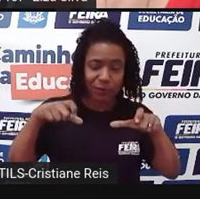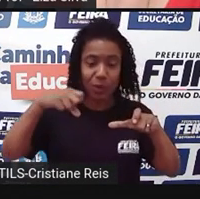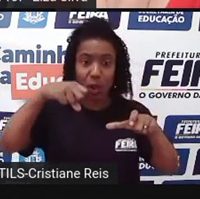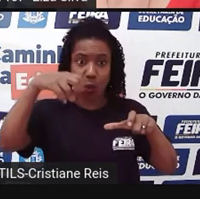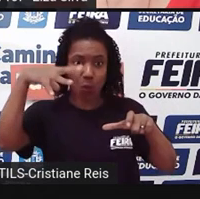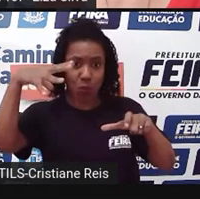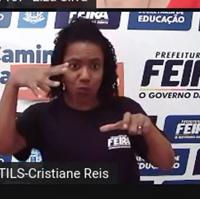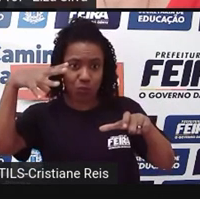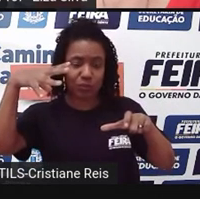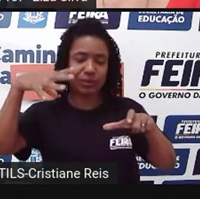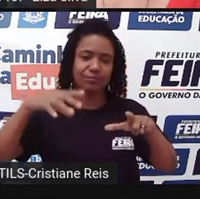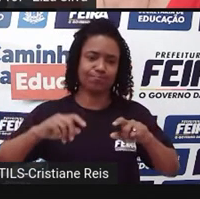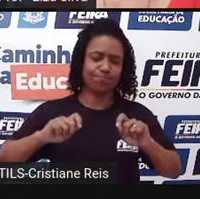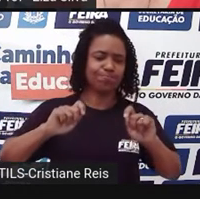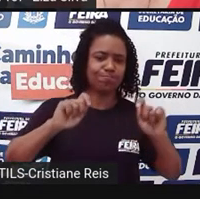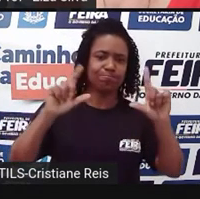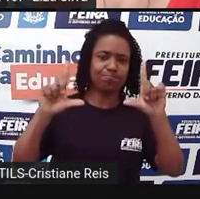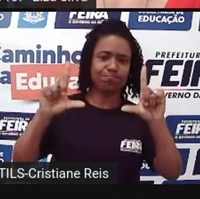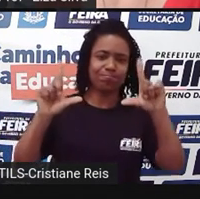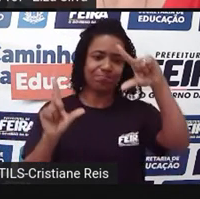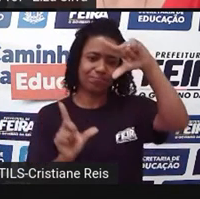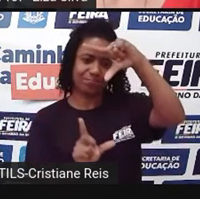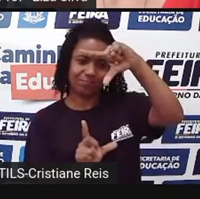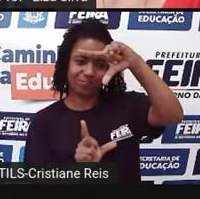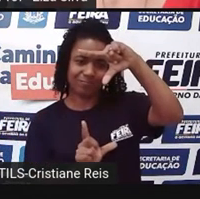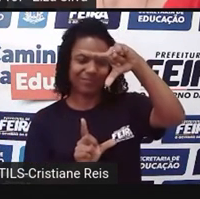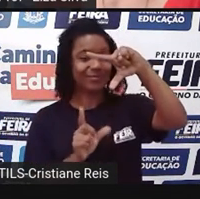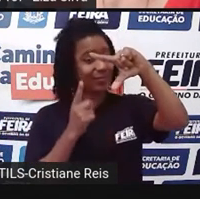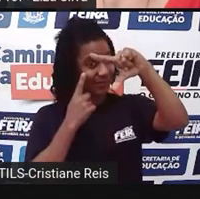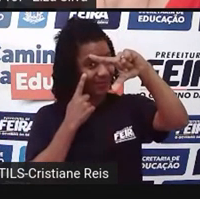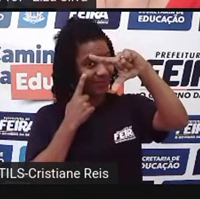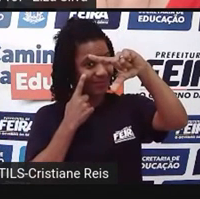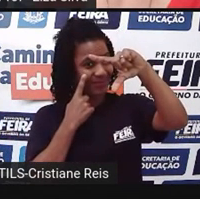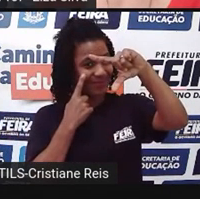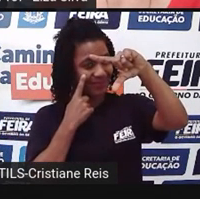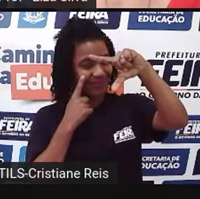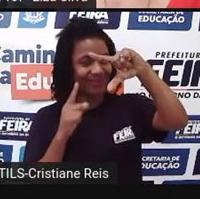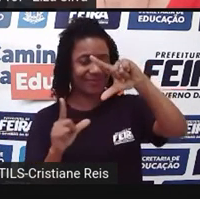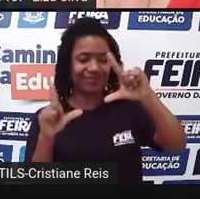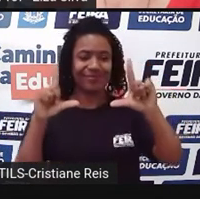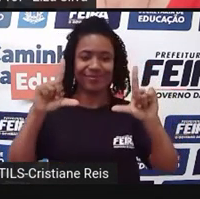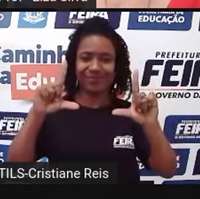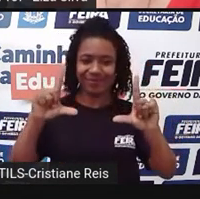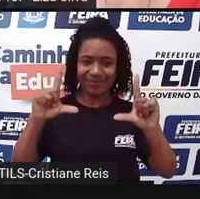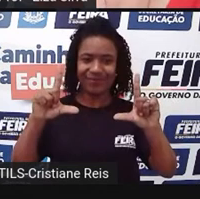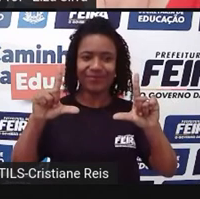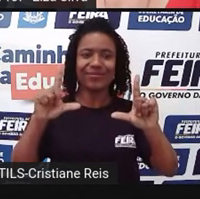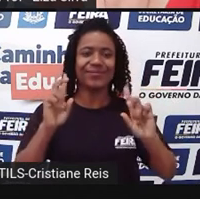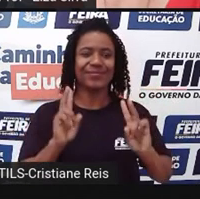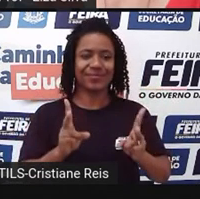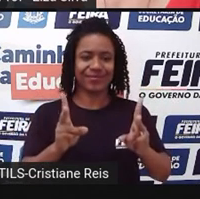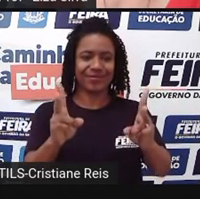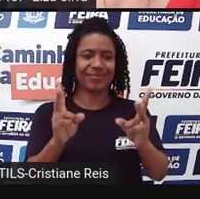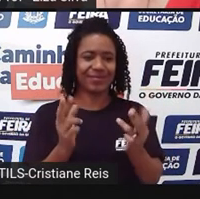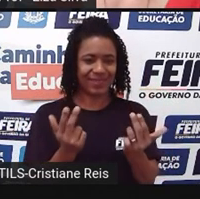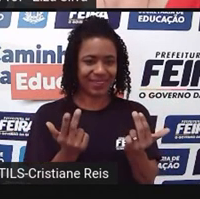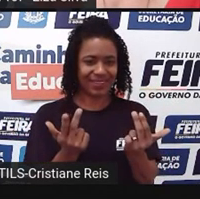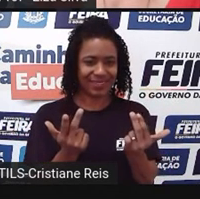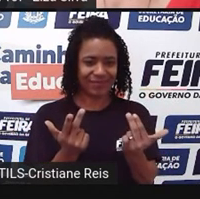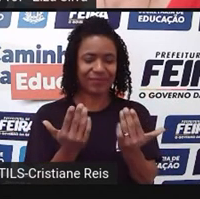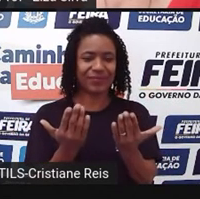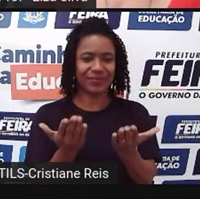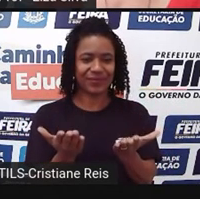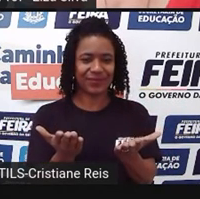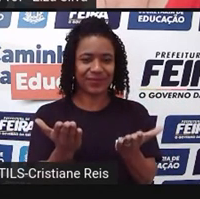fundo para que a sua foto fique bem legal e a posição do celular é na horizontal como vocês podem visualizar